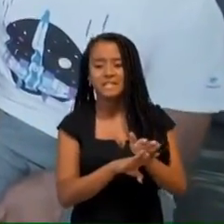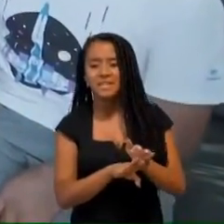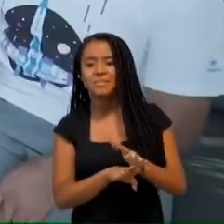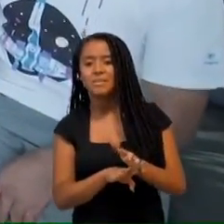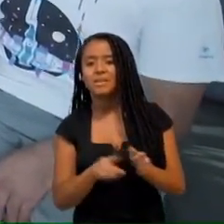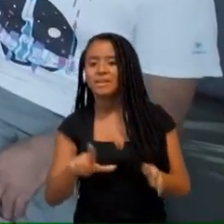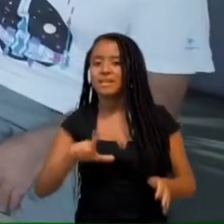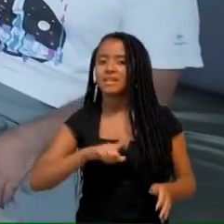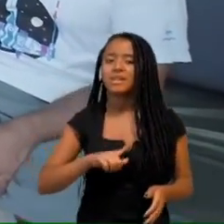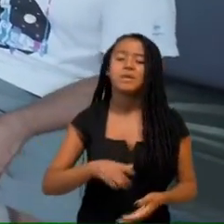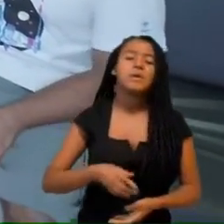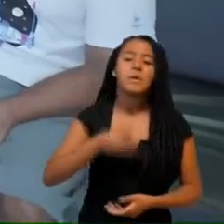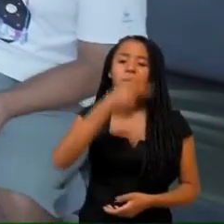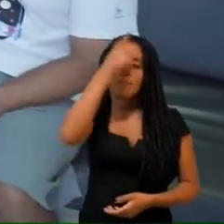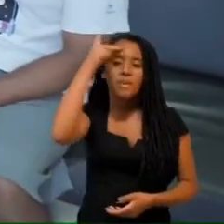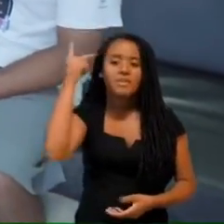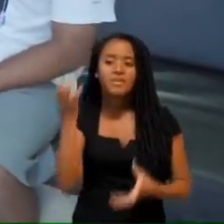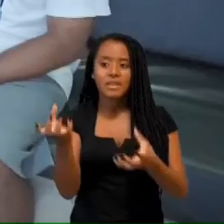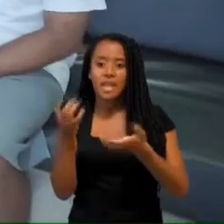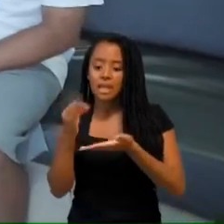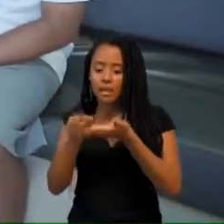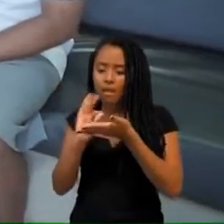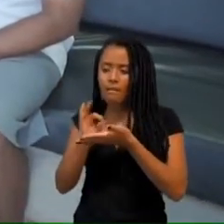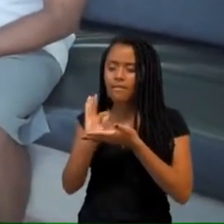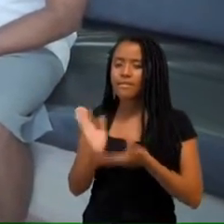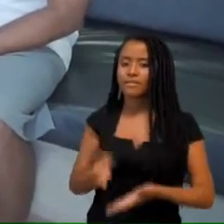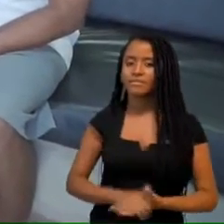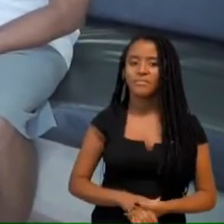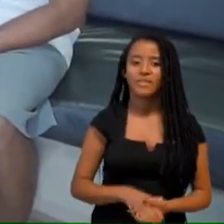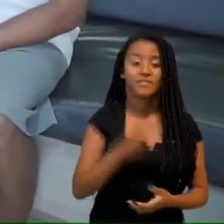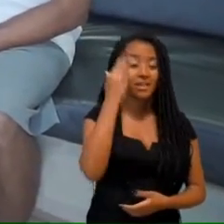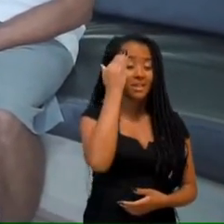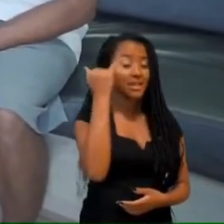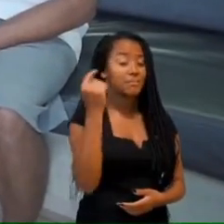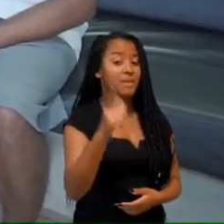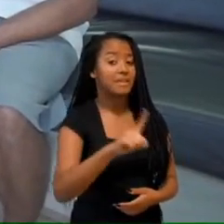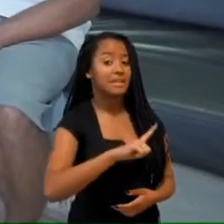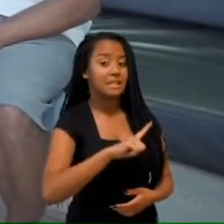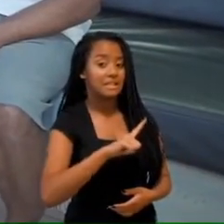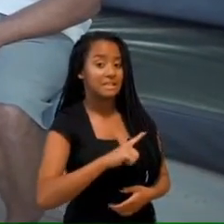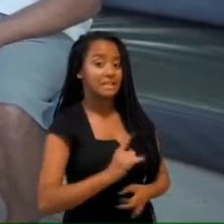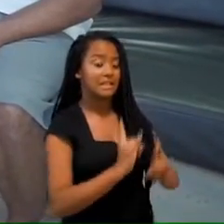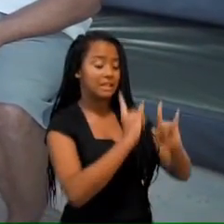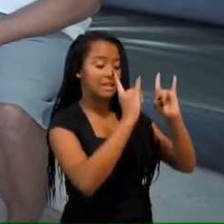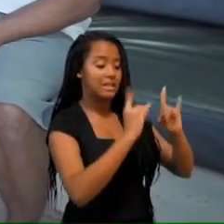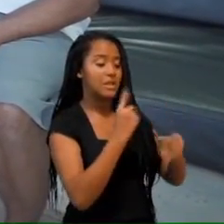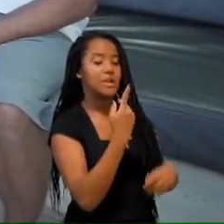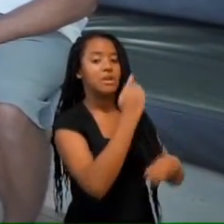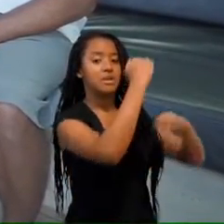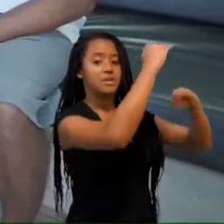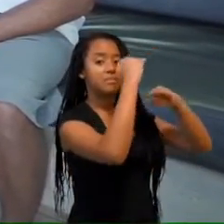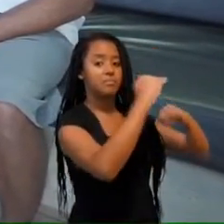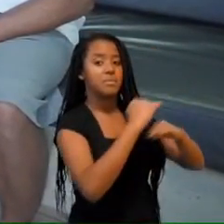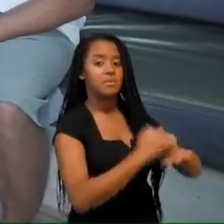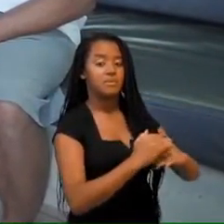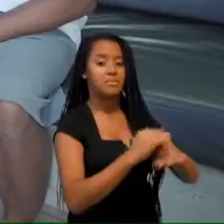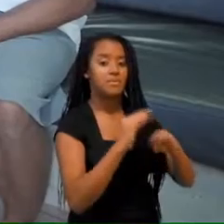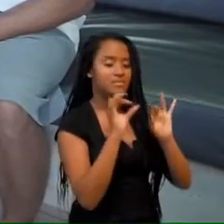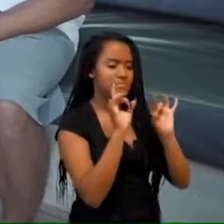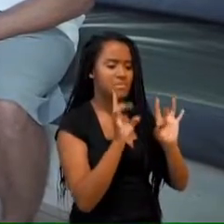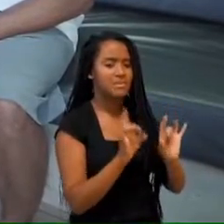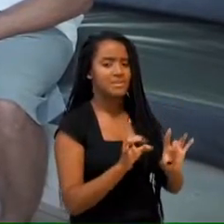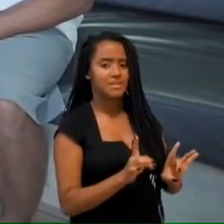para saber de café aqui é porque eu fiquei sabendo né Brenda que aqui nesse apartamento tem uma coisa especial que todo mundo quer vir